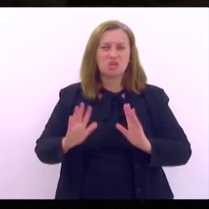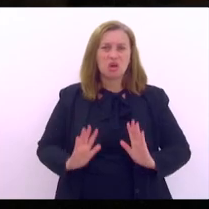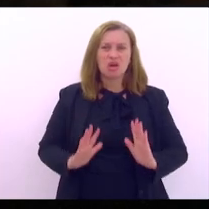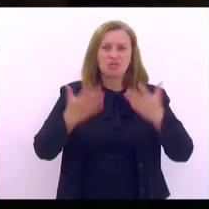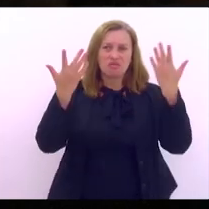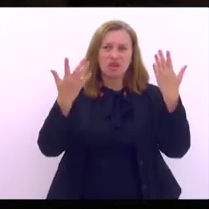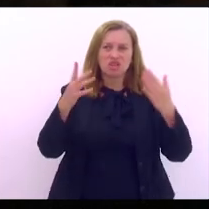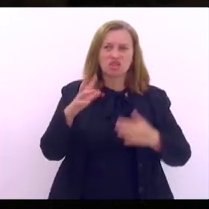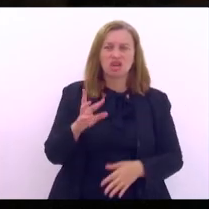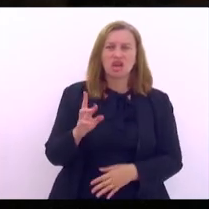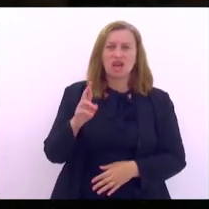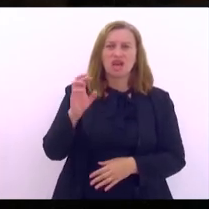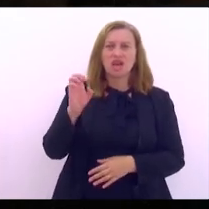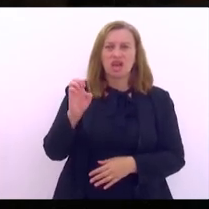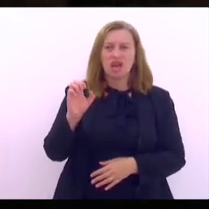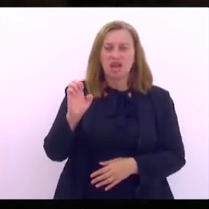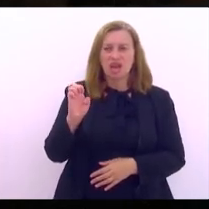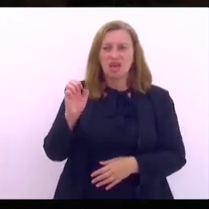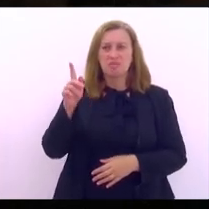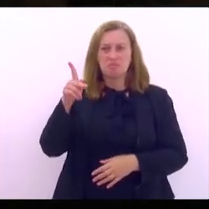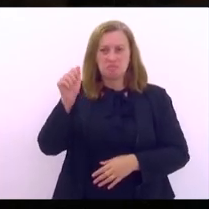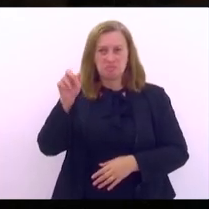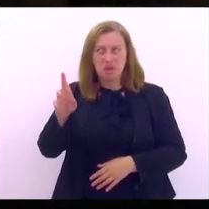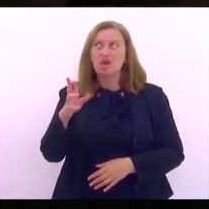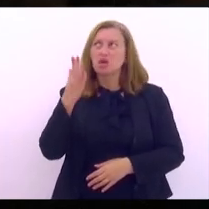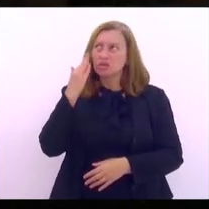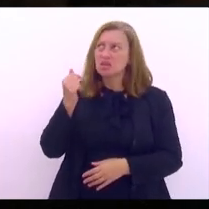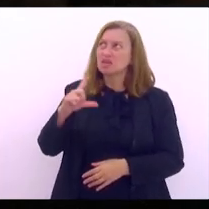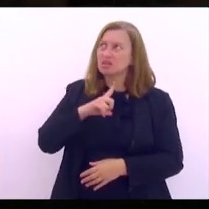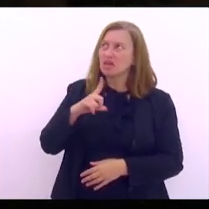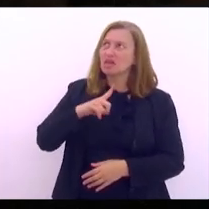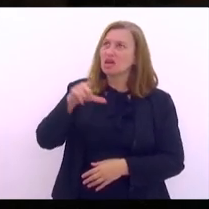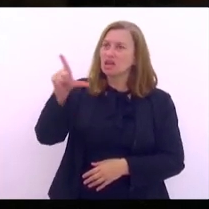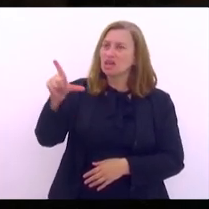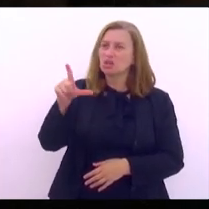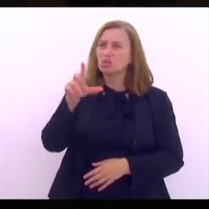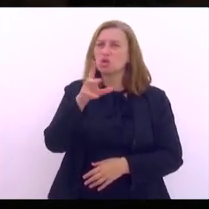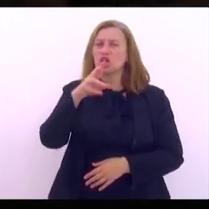minha vida, mas eu sei que tem muito ali no Rio Centro, eles fazem festa rave.